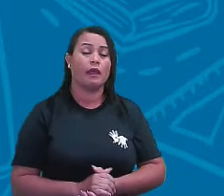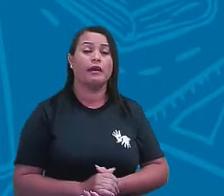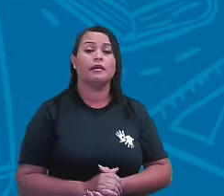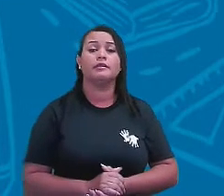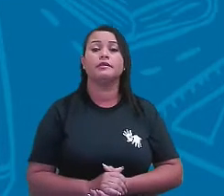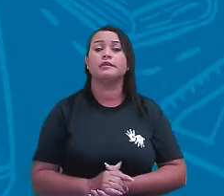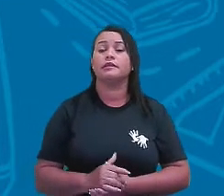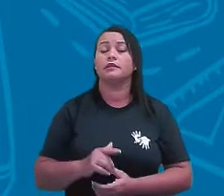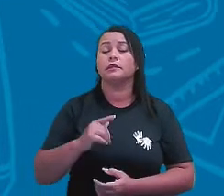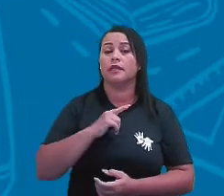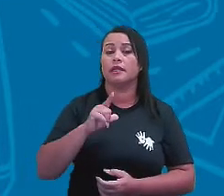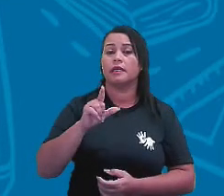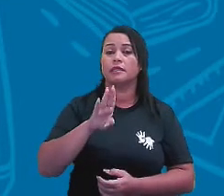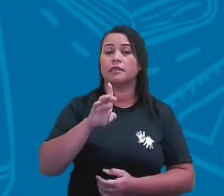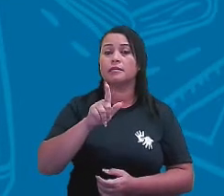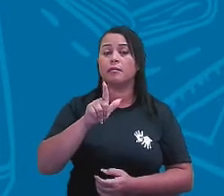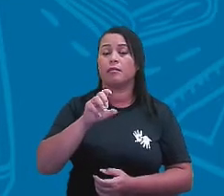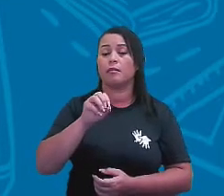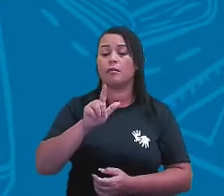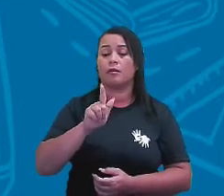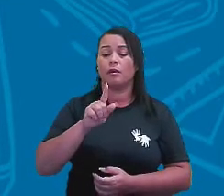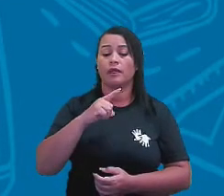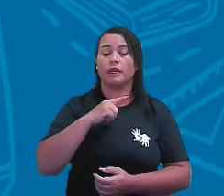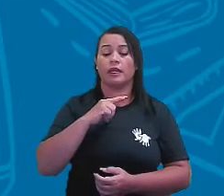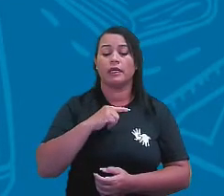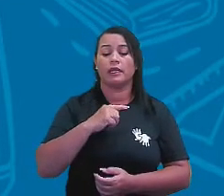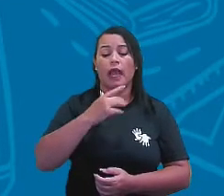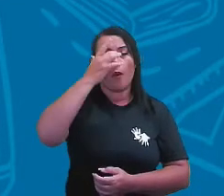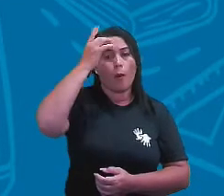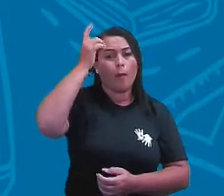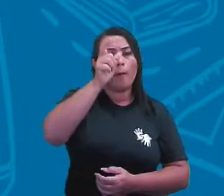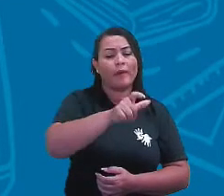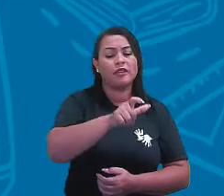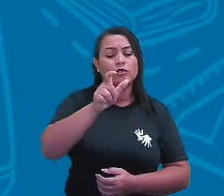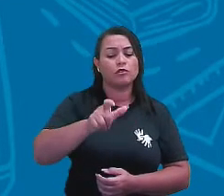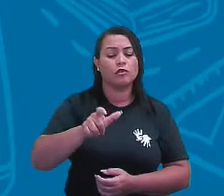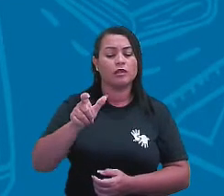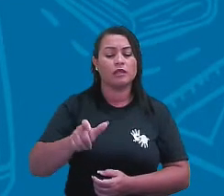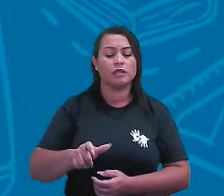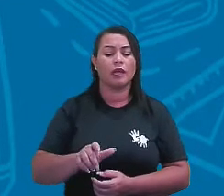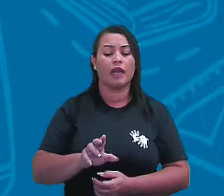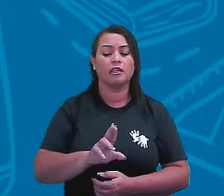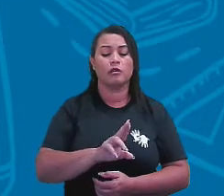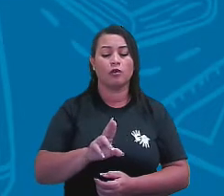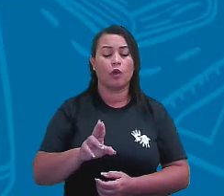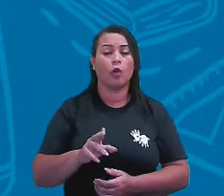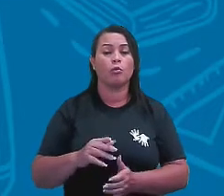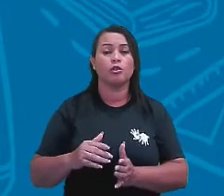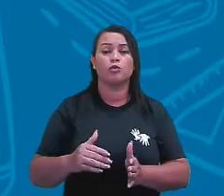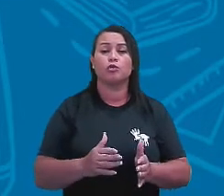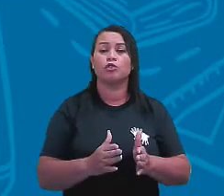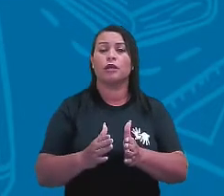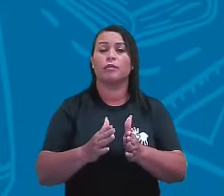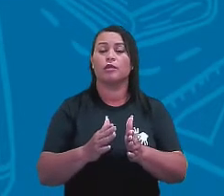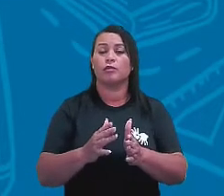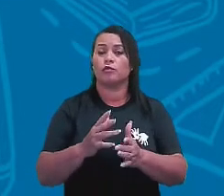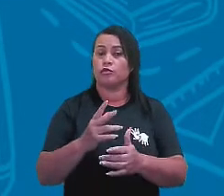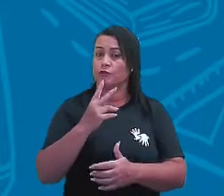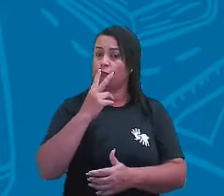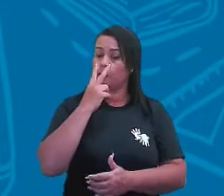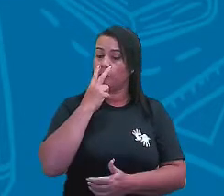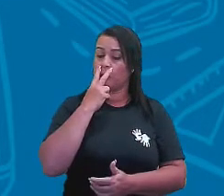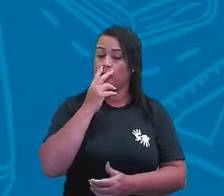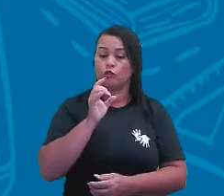temos aqui os personagens que deram nomes aos caminhos de Vitória de Santo Antão. Isso é o título